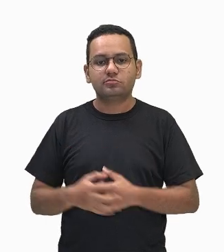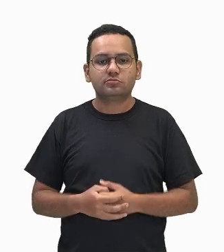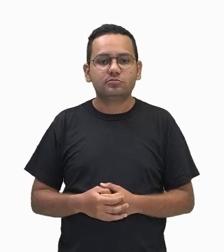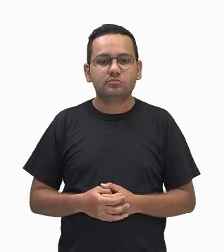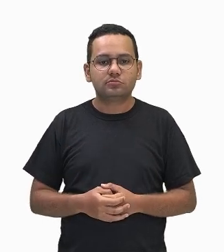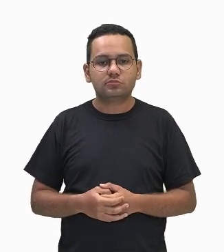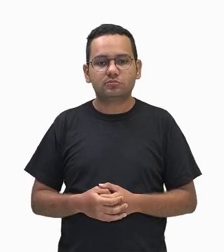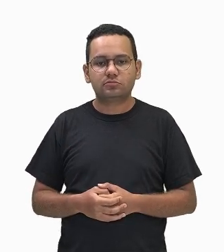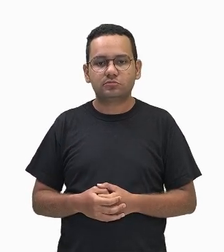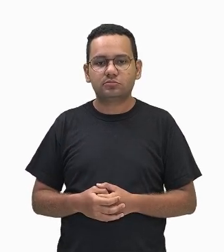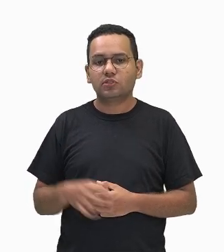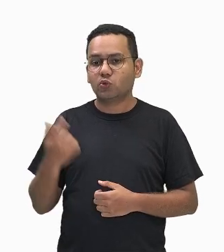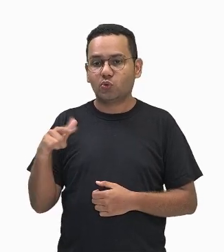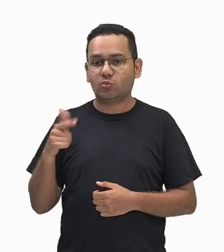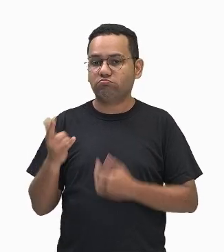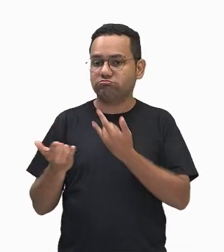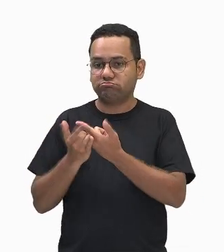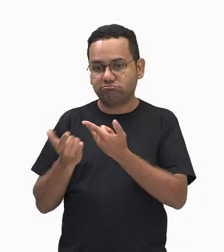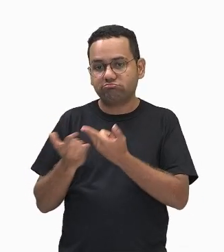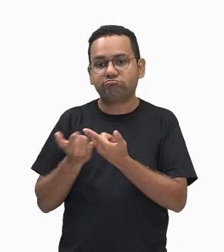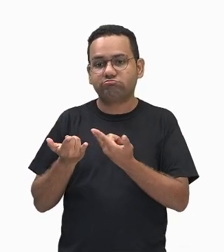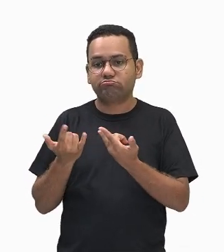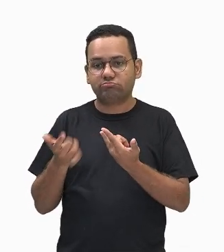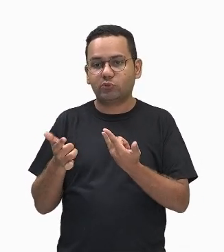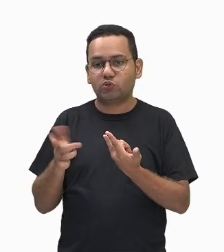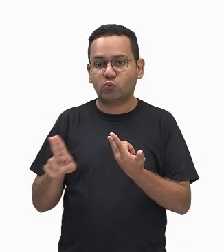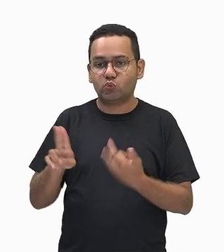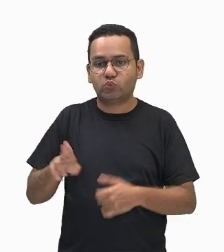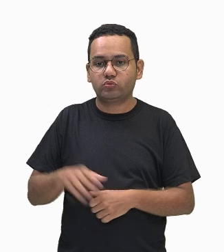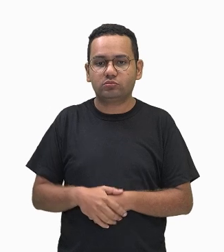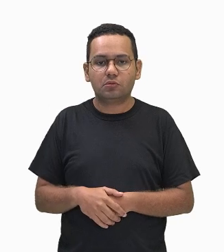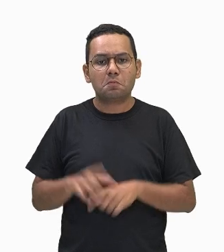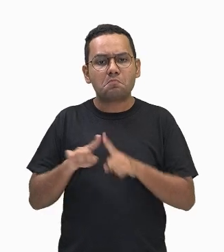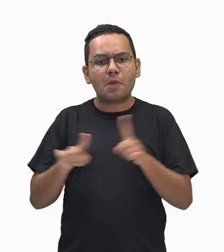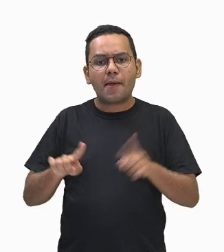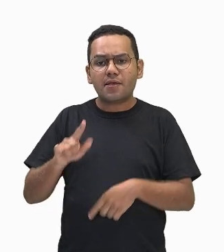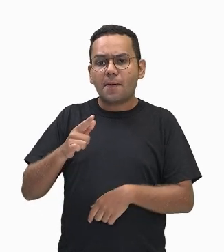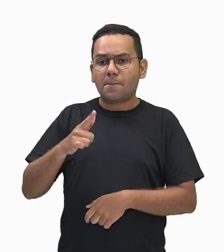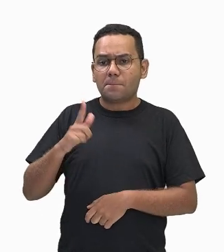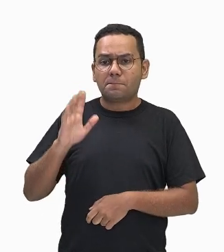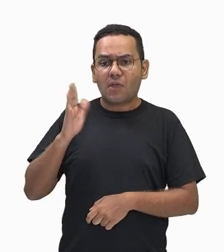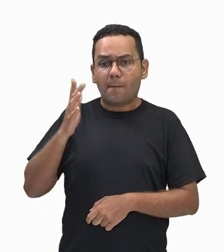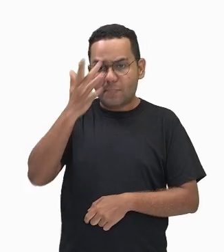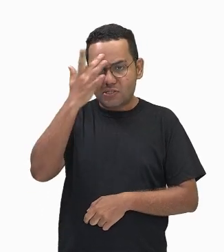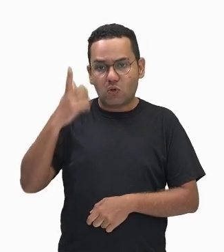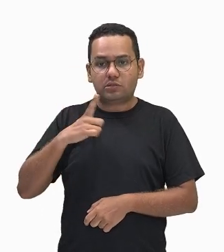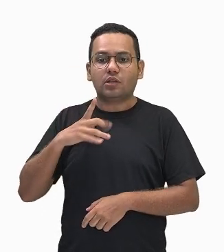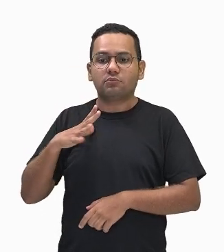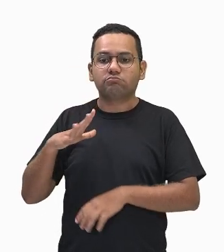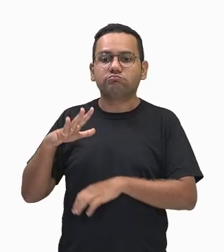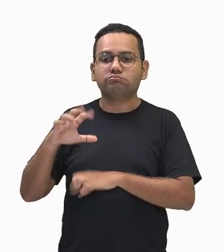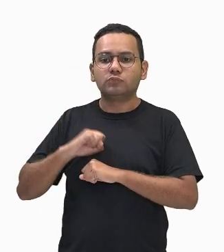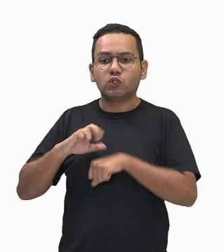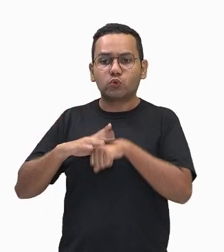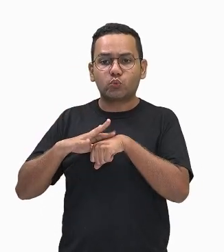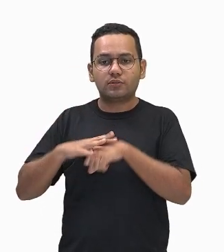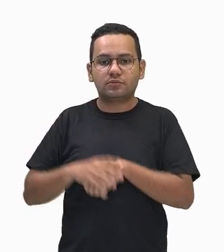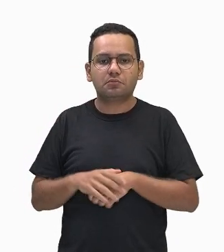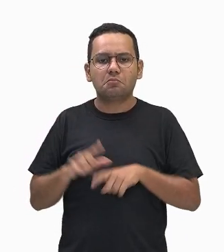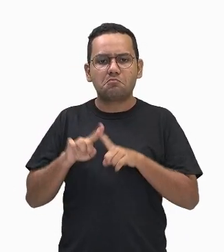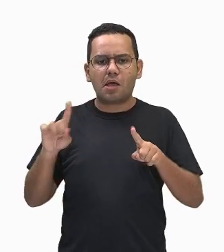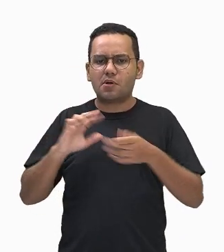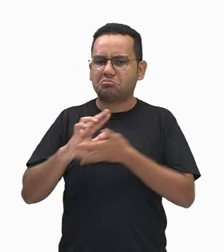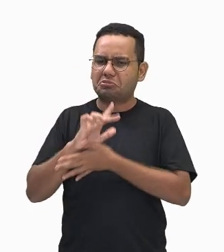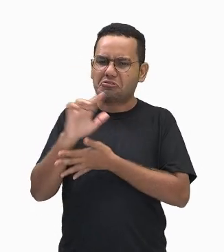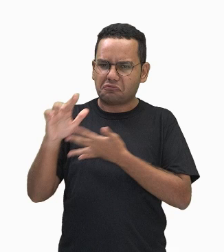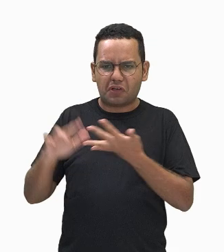meio do contato sexual sem uso de preservativo, com uma pessoa que está infectada. Podem ser causadas por diferentes